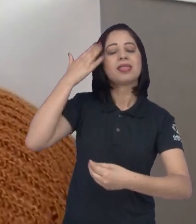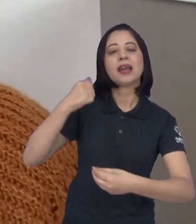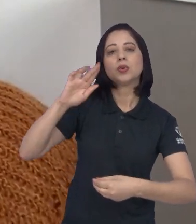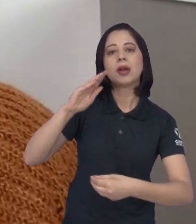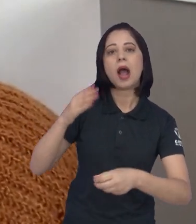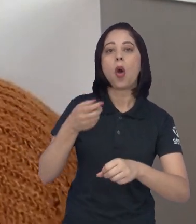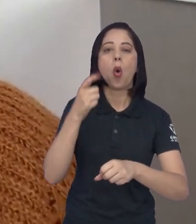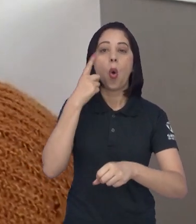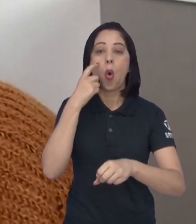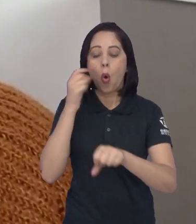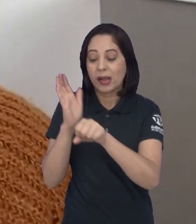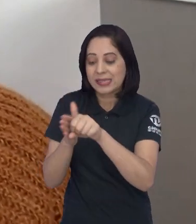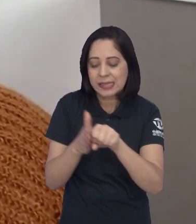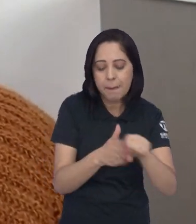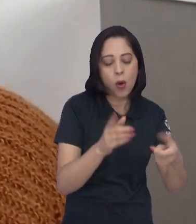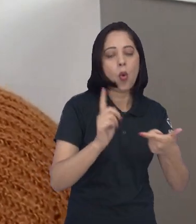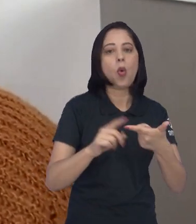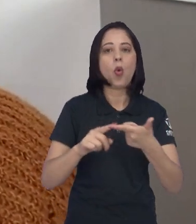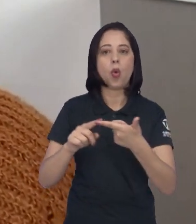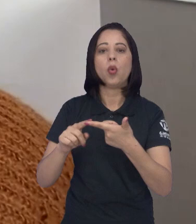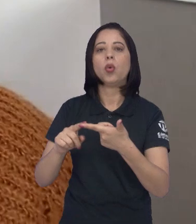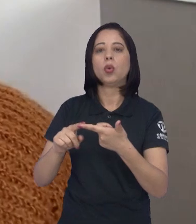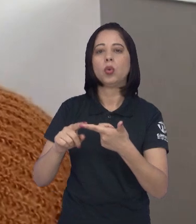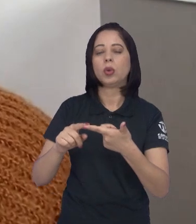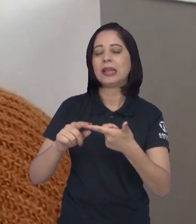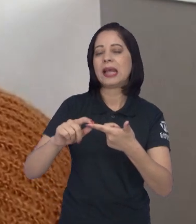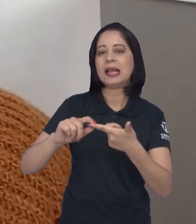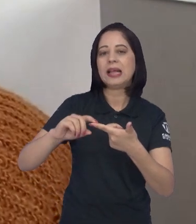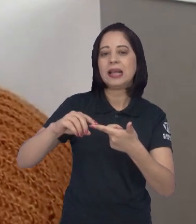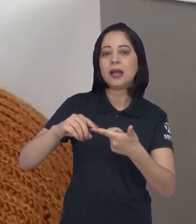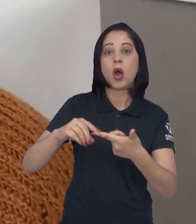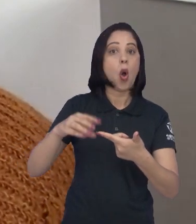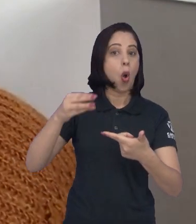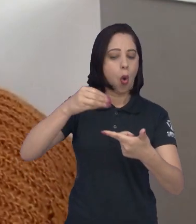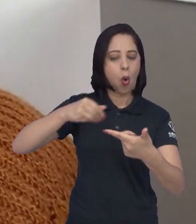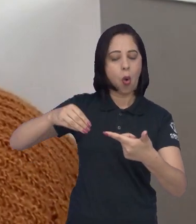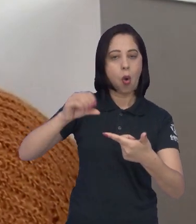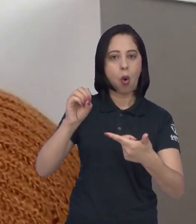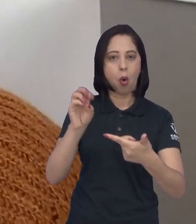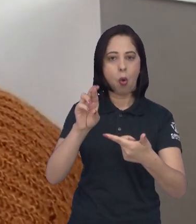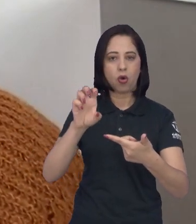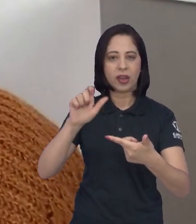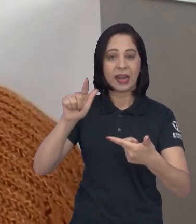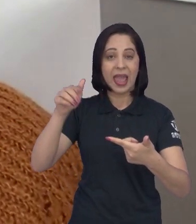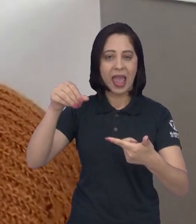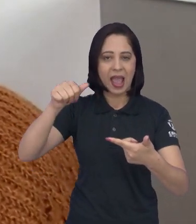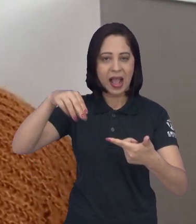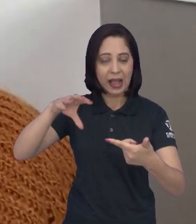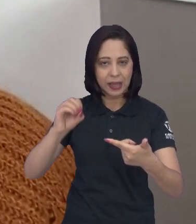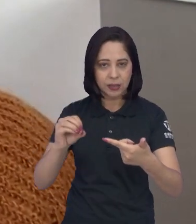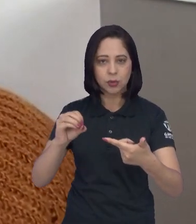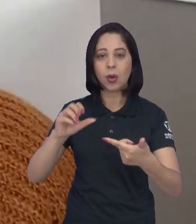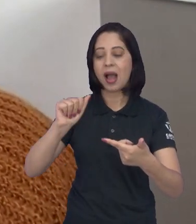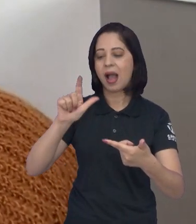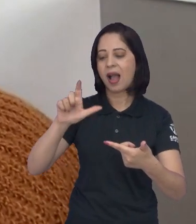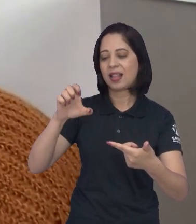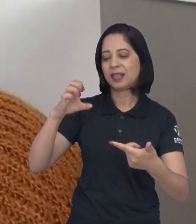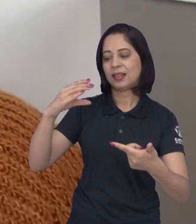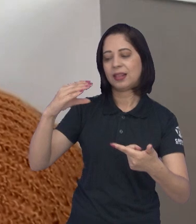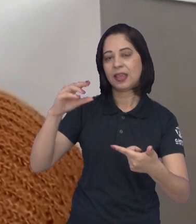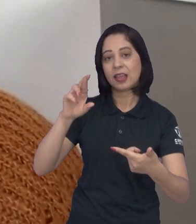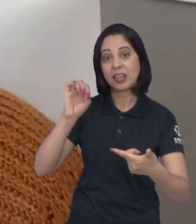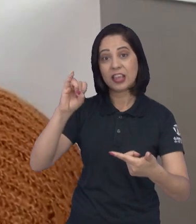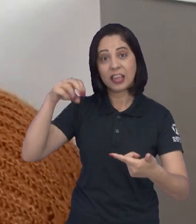cebola usar e abusar das Ervas né orégano tomilho alecrin porque são também